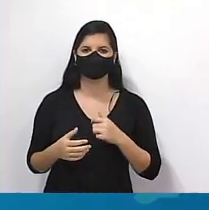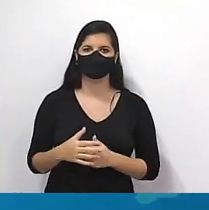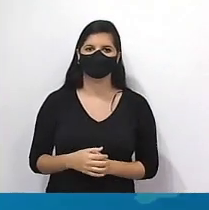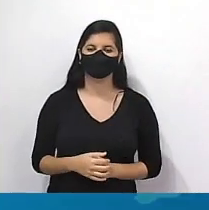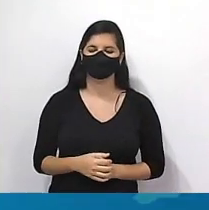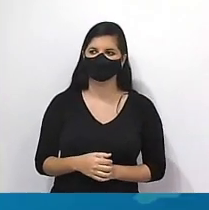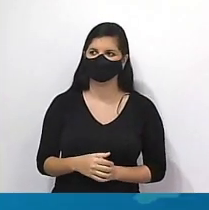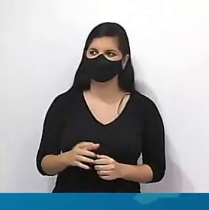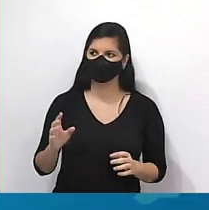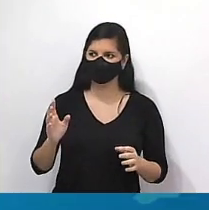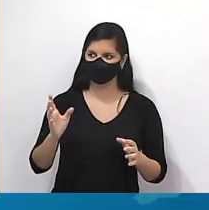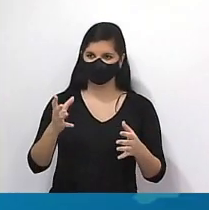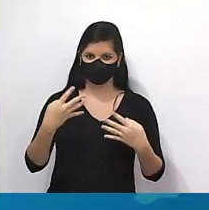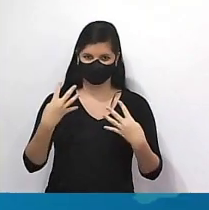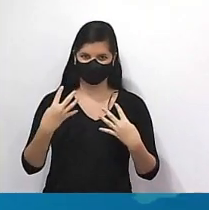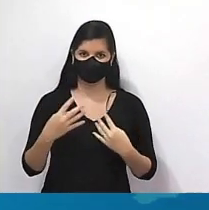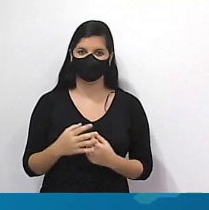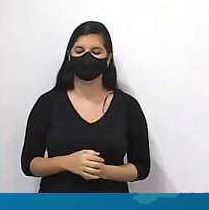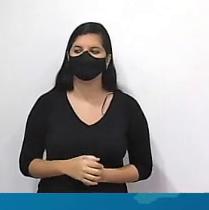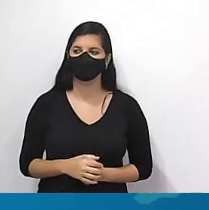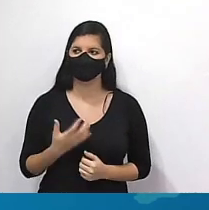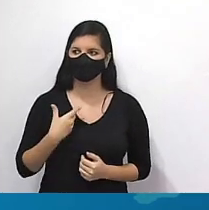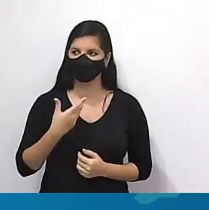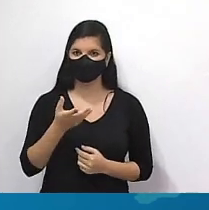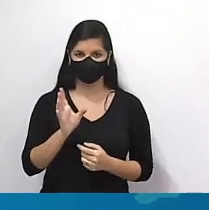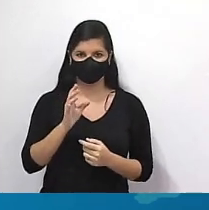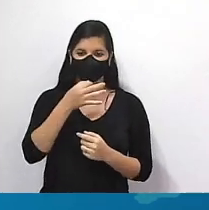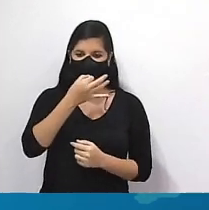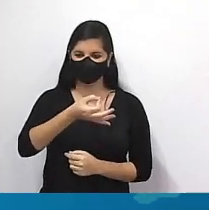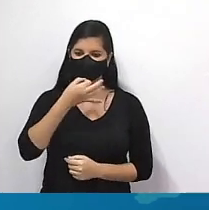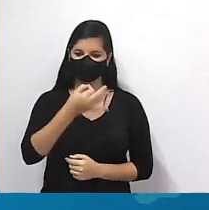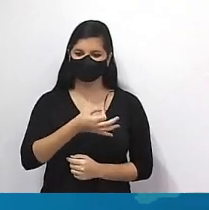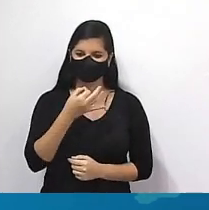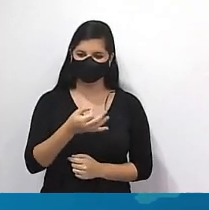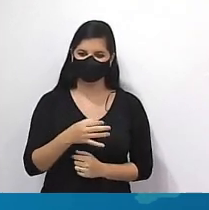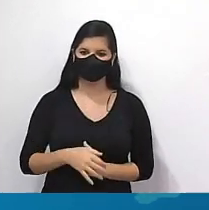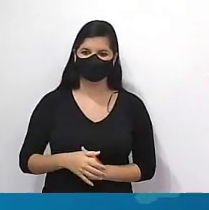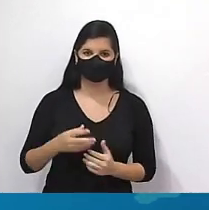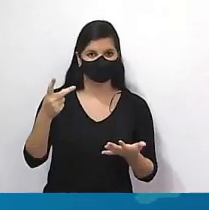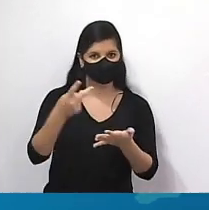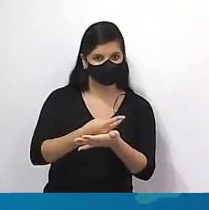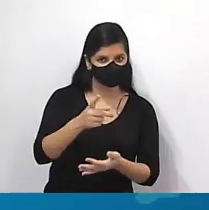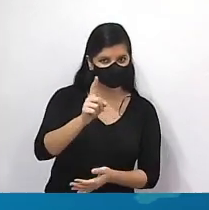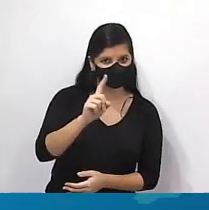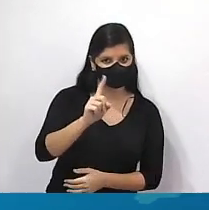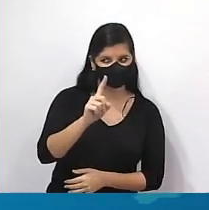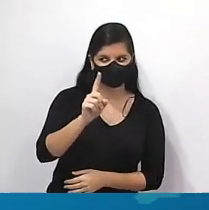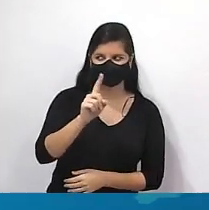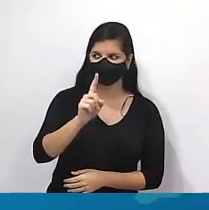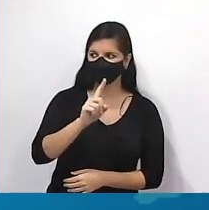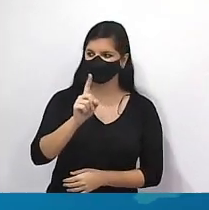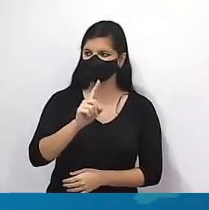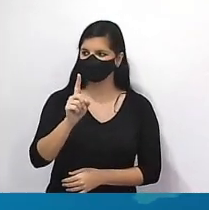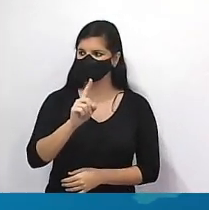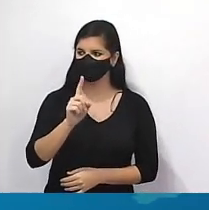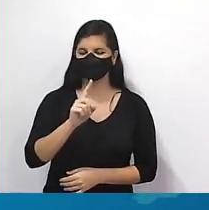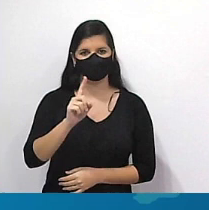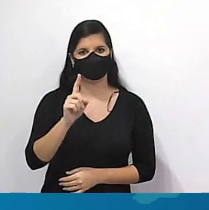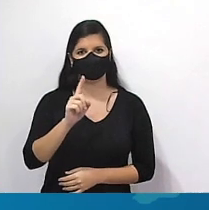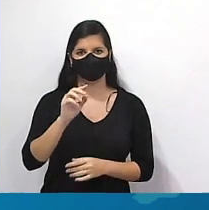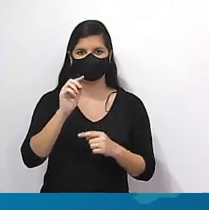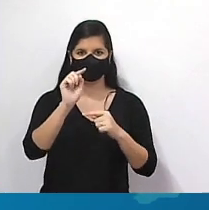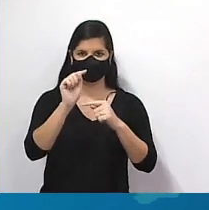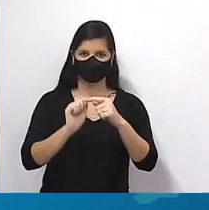Traz aqui rapidinho. Deixa eu dar uma dica para vocês. Olha, por favor, não errem isso. Ó, se liga. Quando é